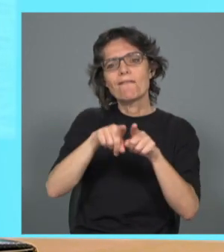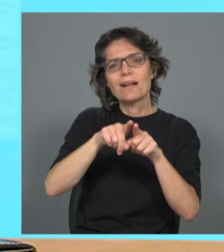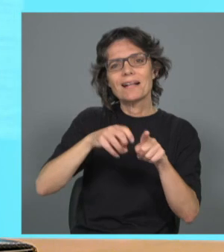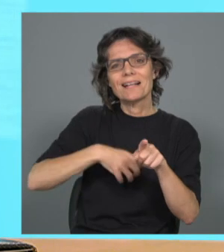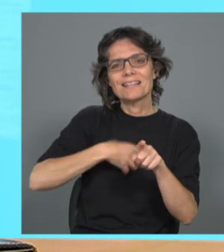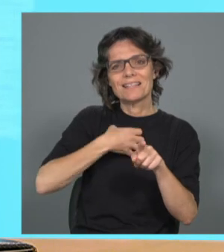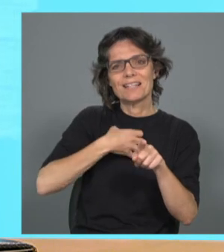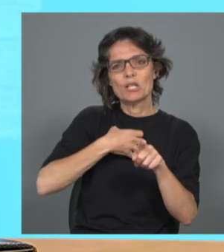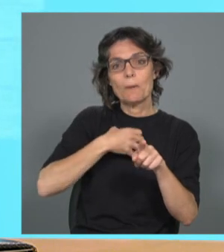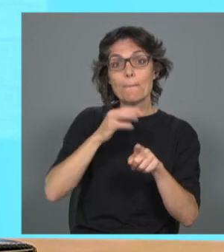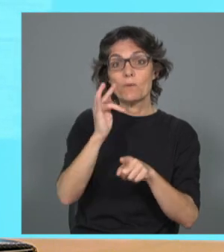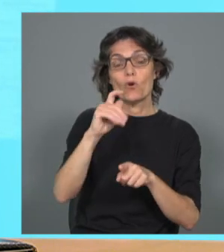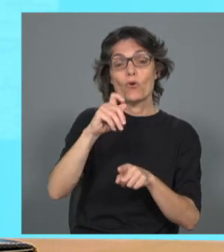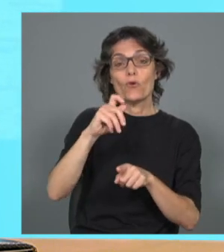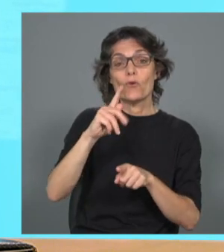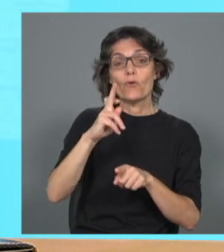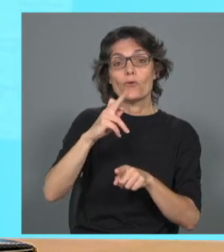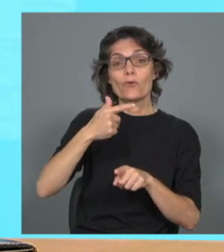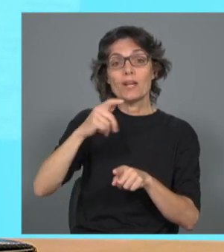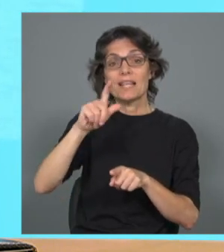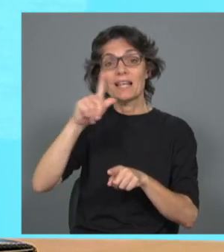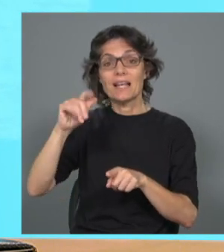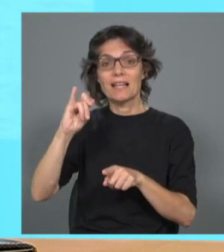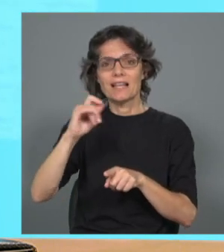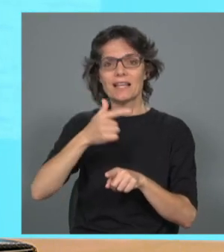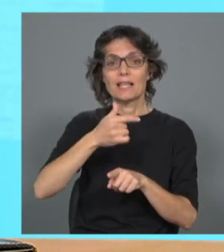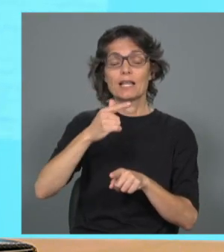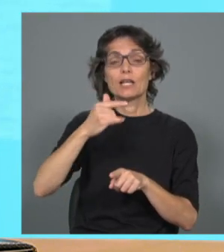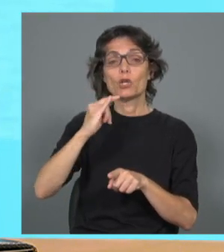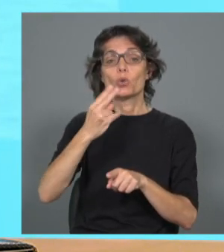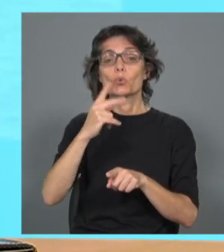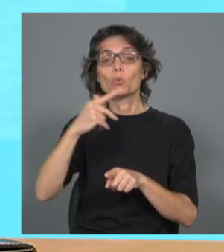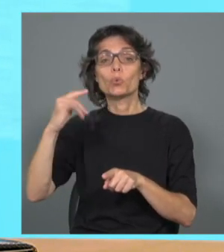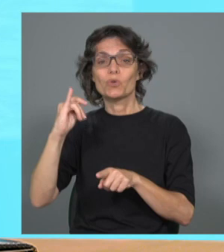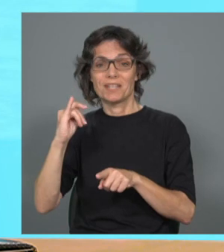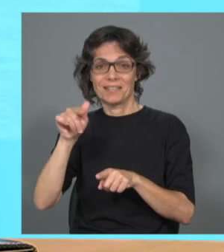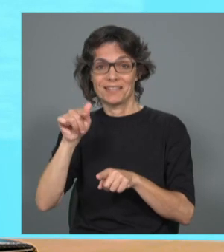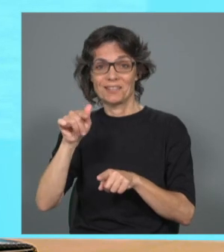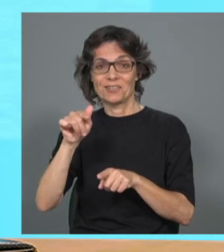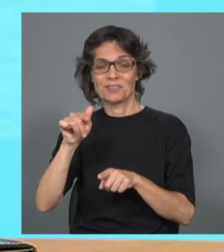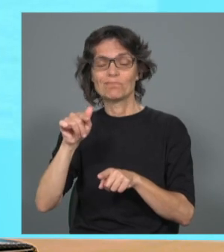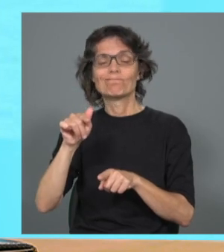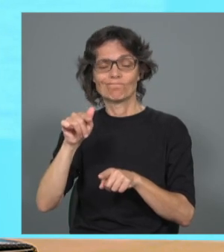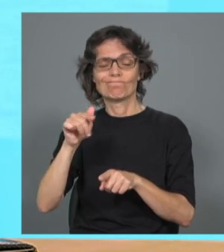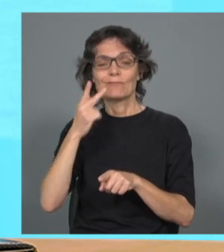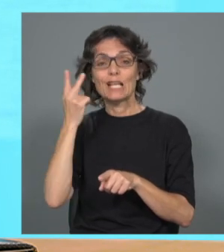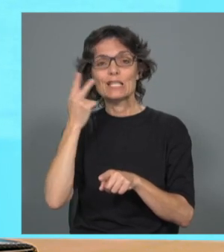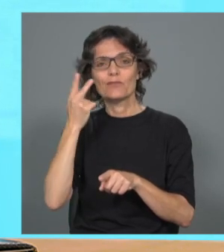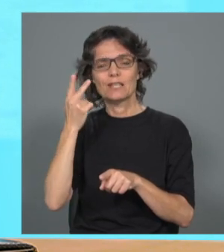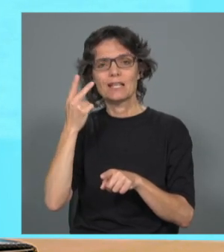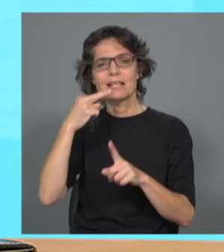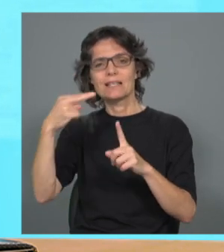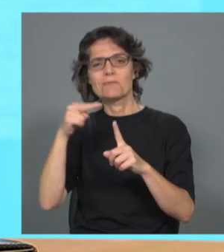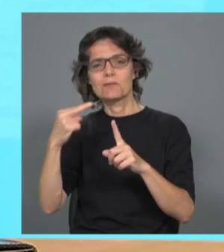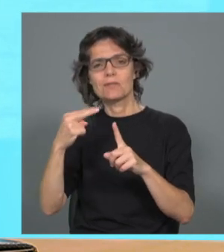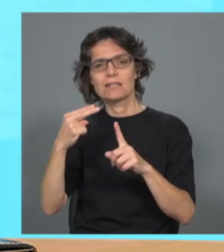lógica diferente de vida, não é? De ser, de viver. Portanto, a vida, esta vida contemplativa, este olhar